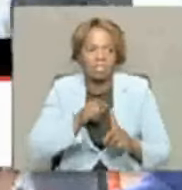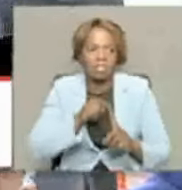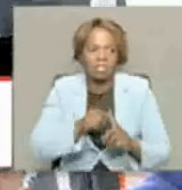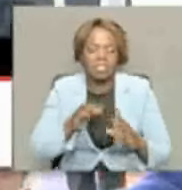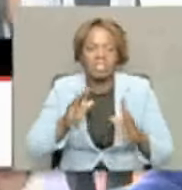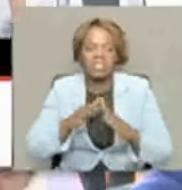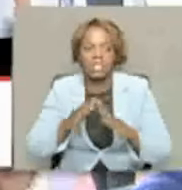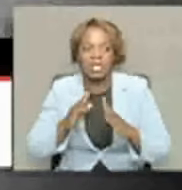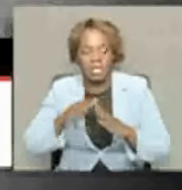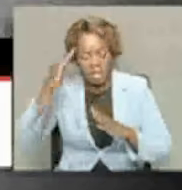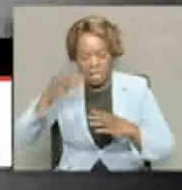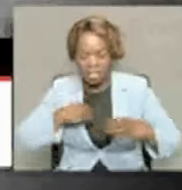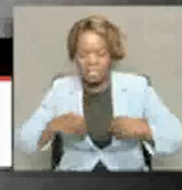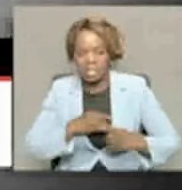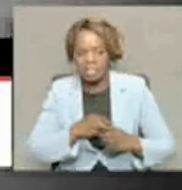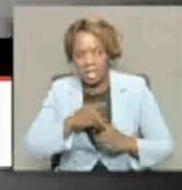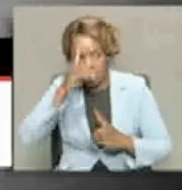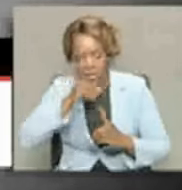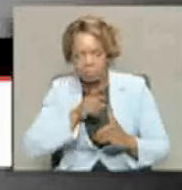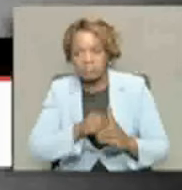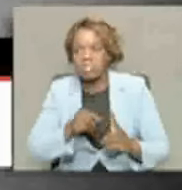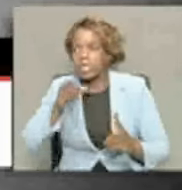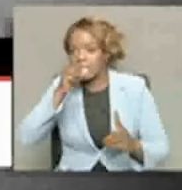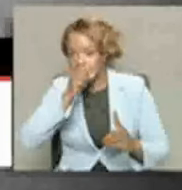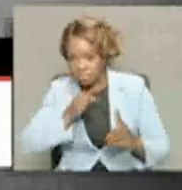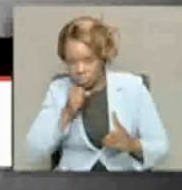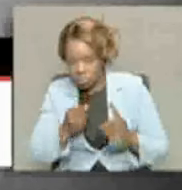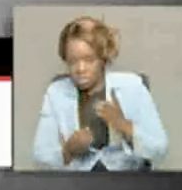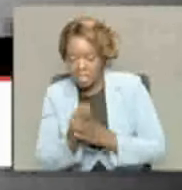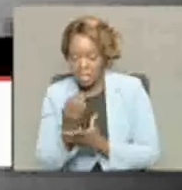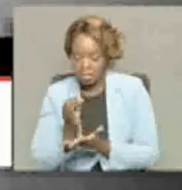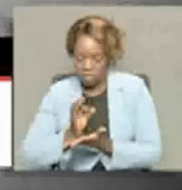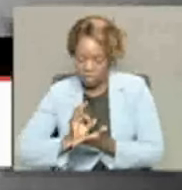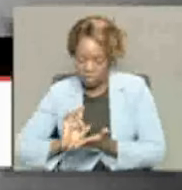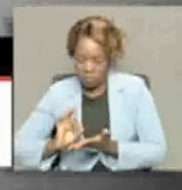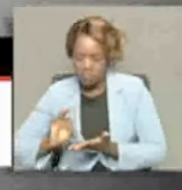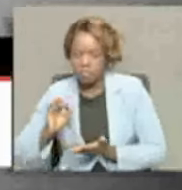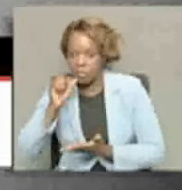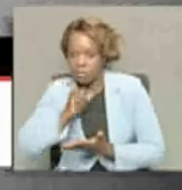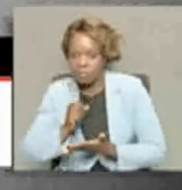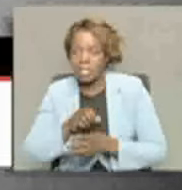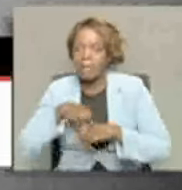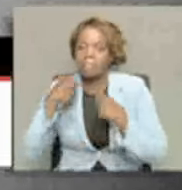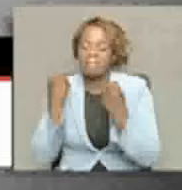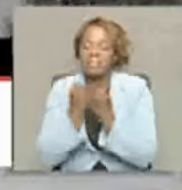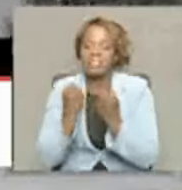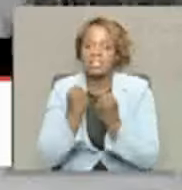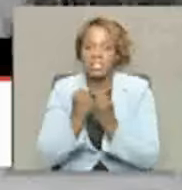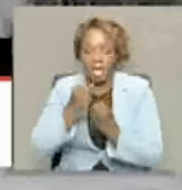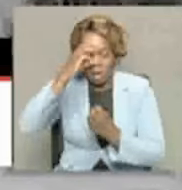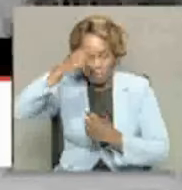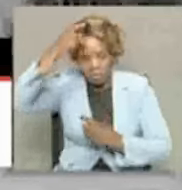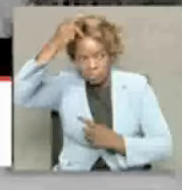Alberto Vieira Dias Rodrigues Mingas foi um cantor, compositor, diplomata, empresário, esportista